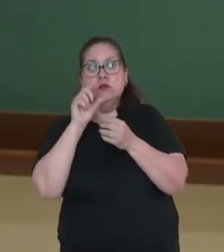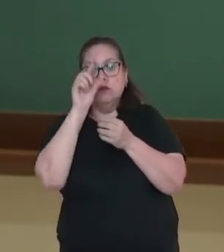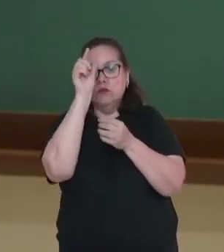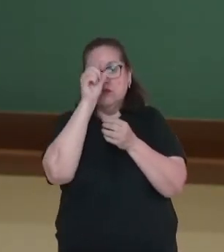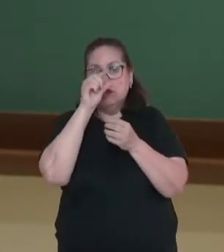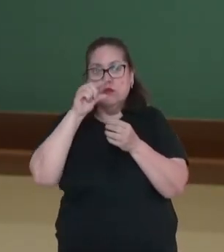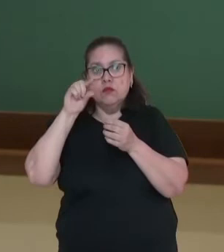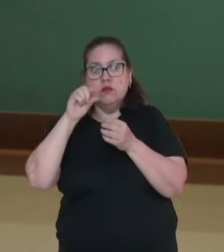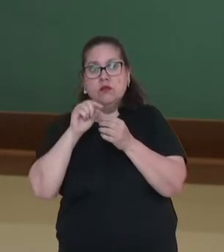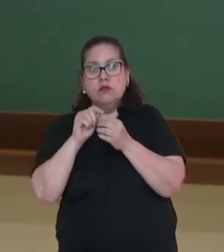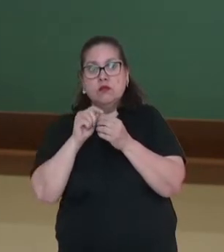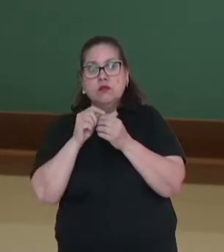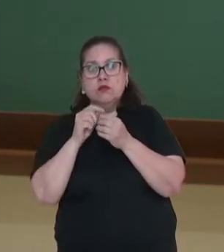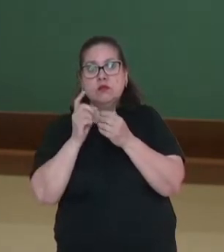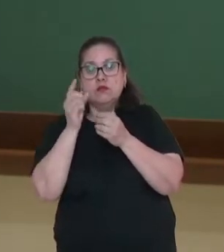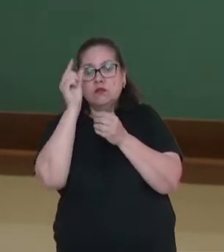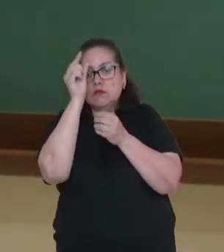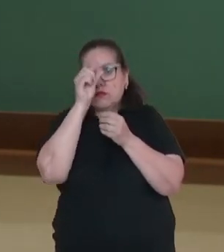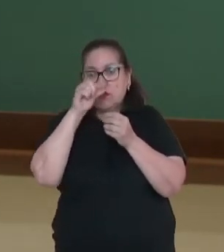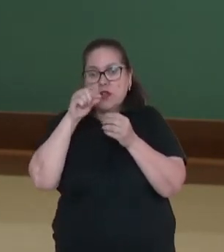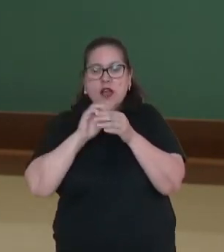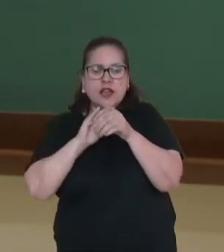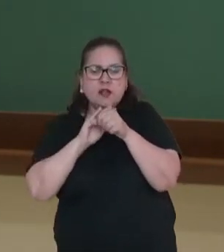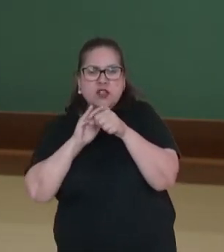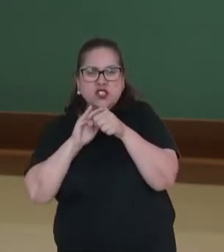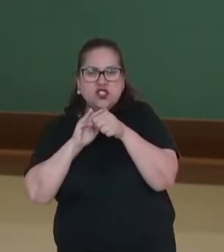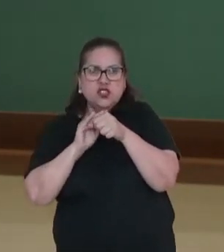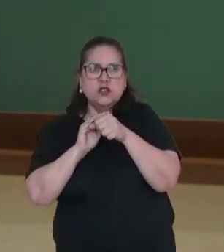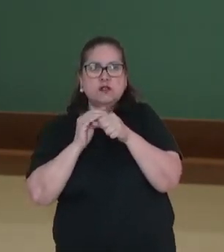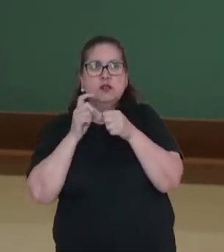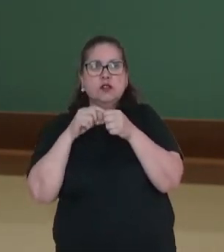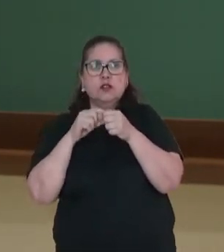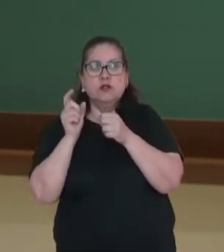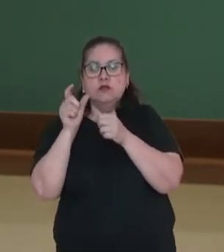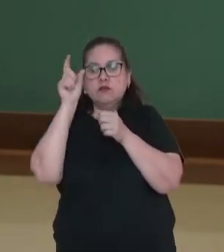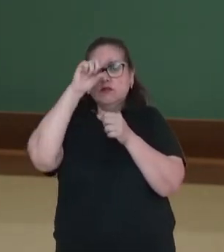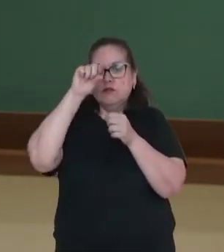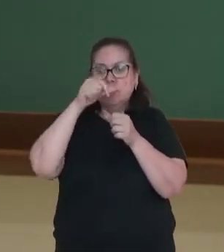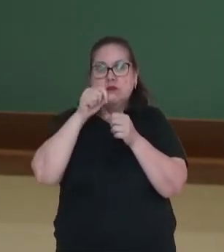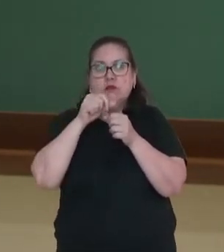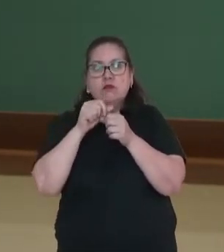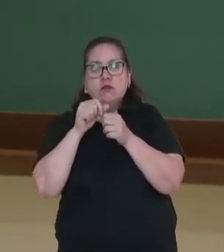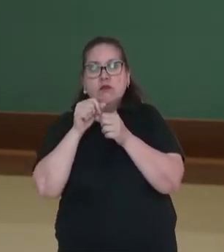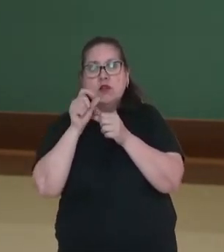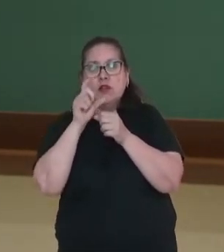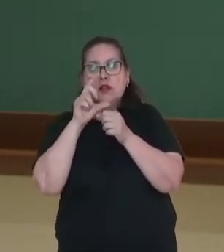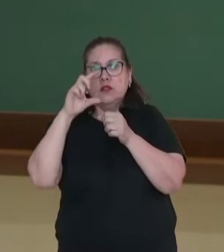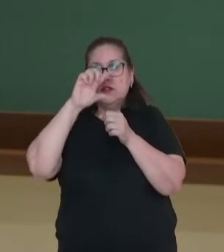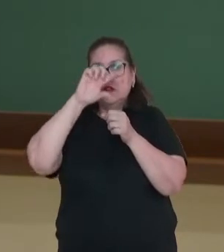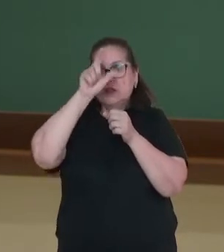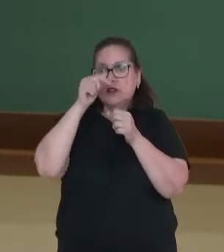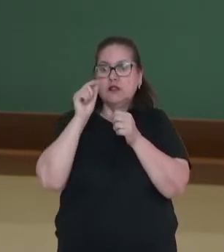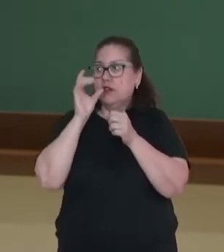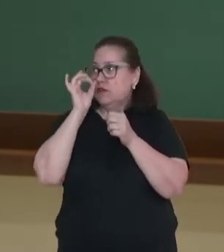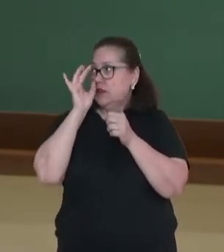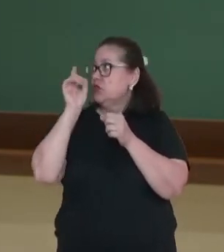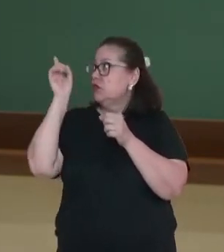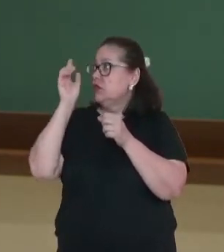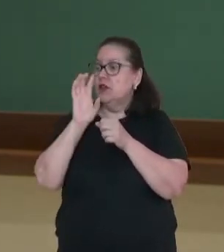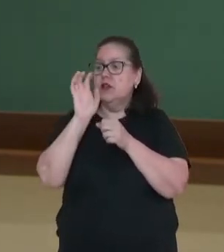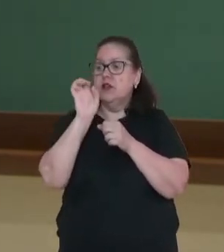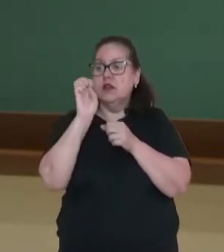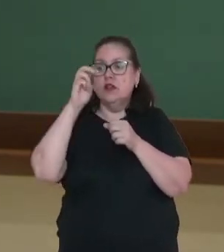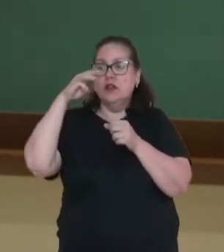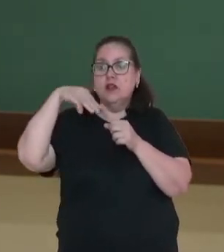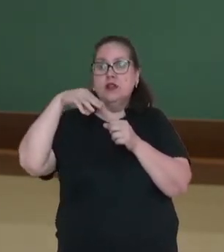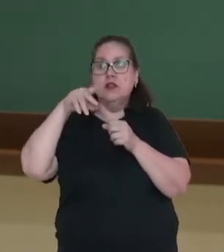essa partezinha, aquela manchinha que existe no feijão, tá? E numa parte aqui a gente vai ter o embrião. É esse embrião aqui que vai ter os